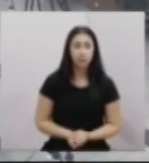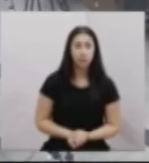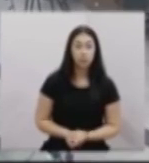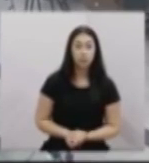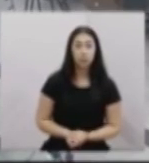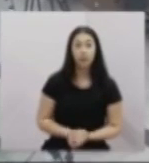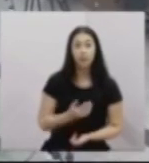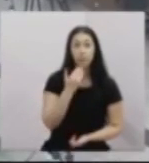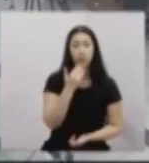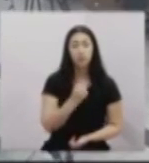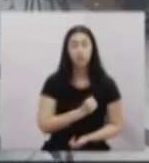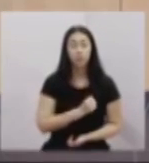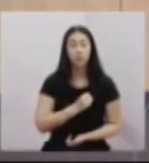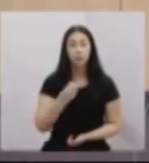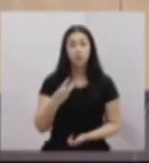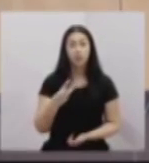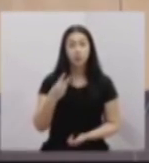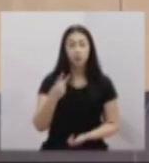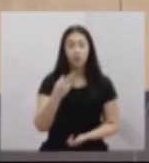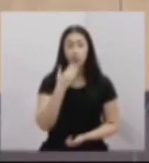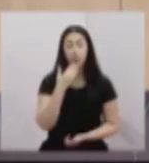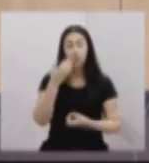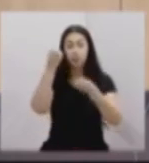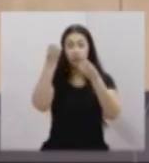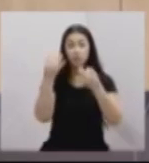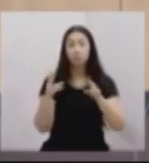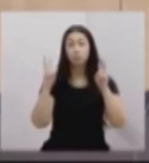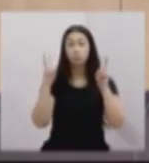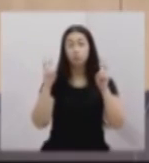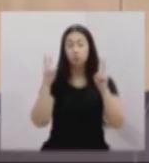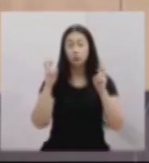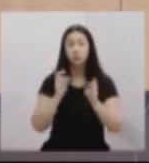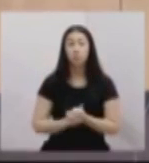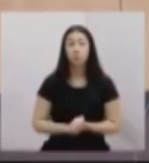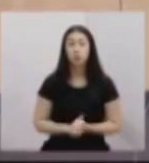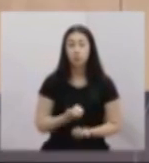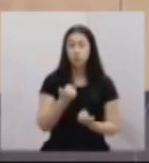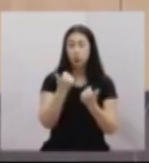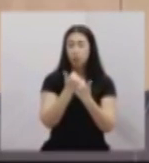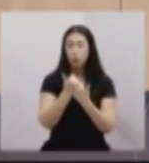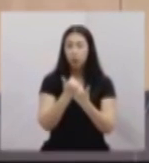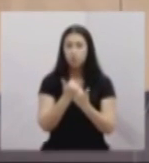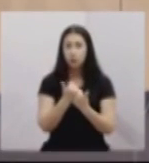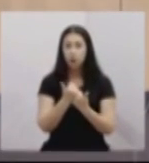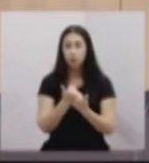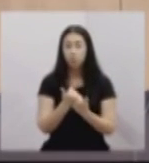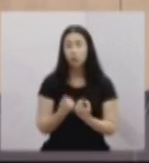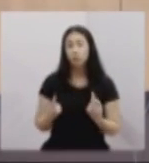Pedido de número 32, requer informações quanto à substituição do Vale Merenda pelo